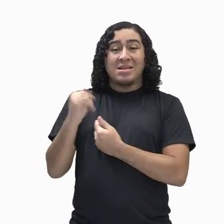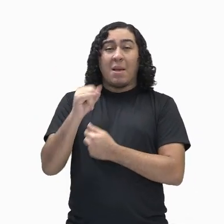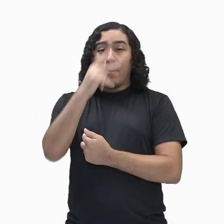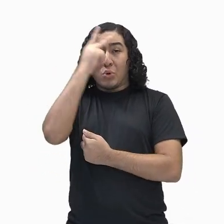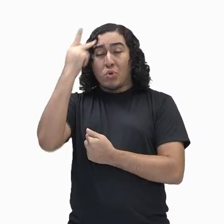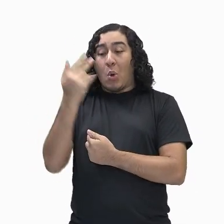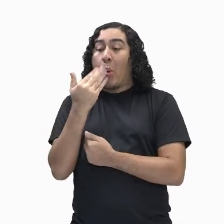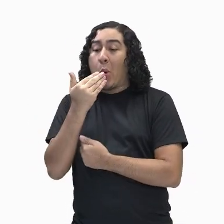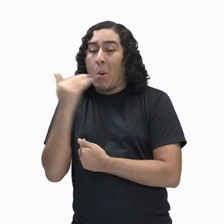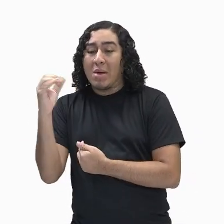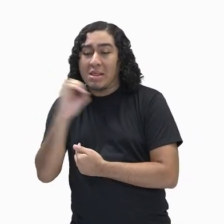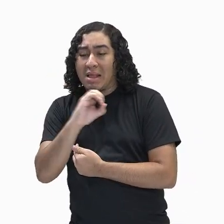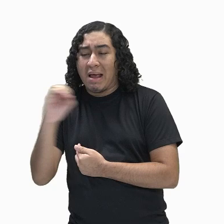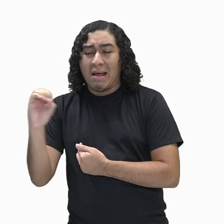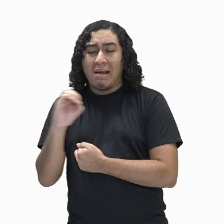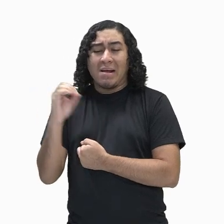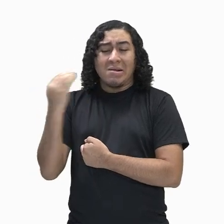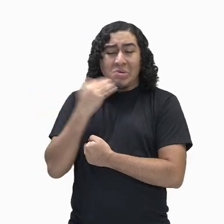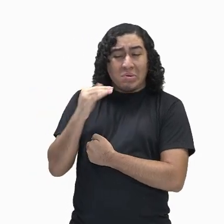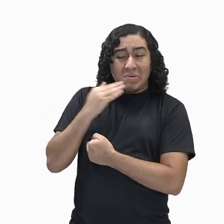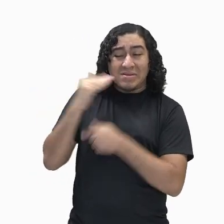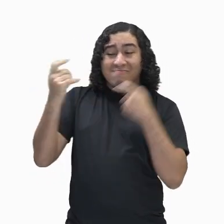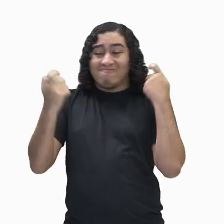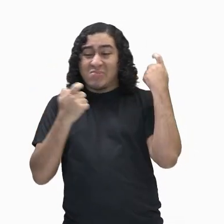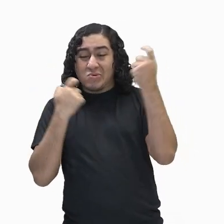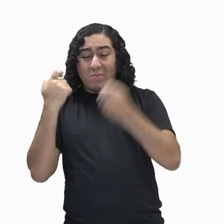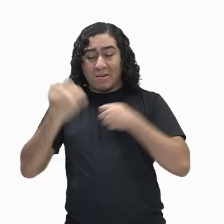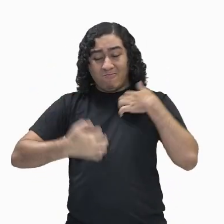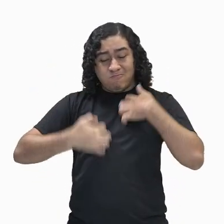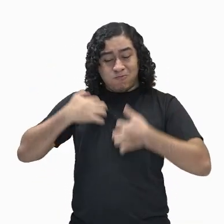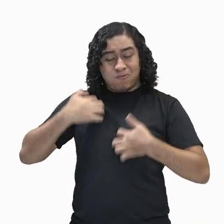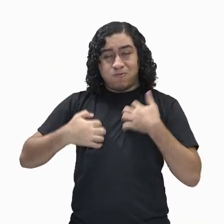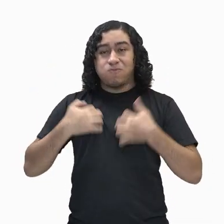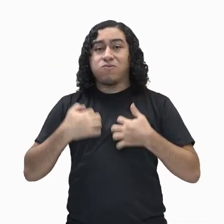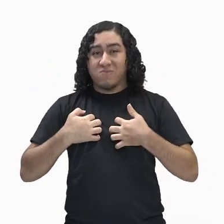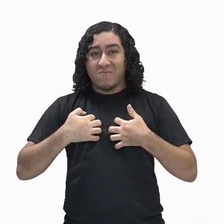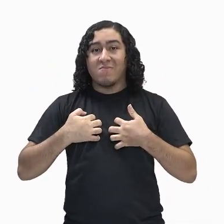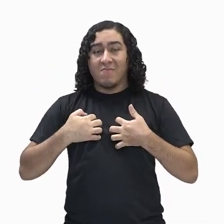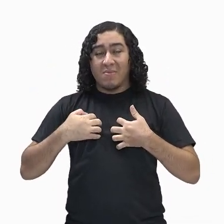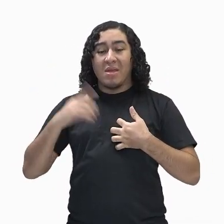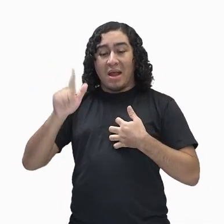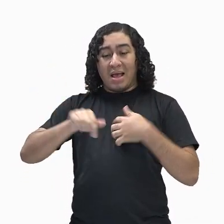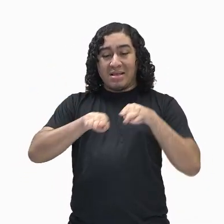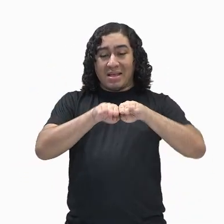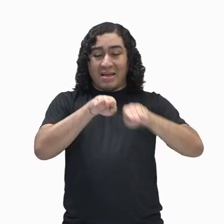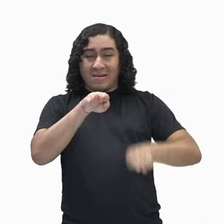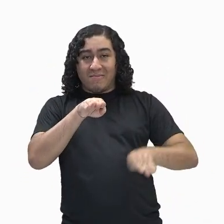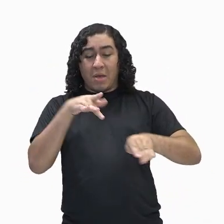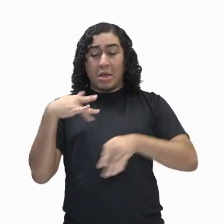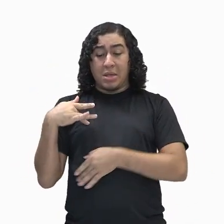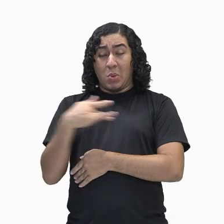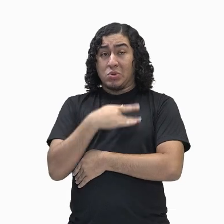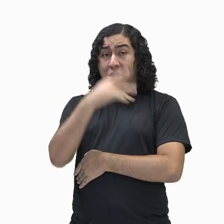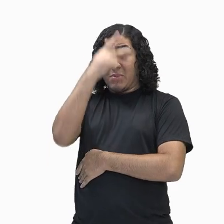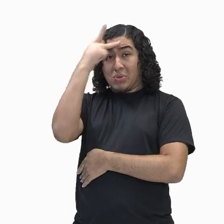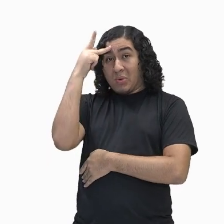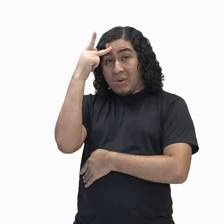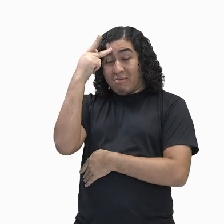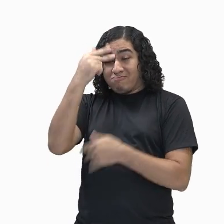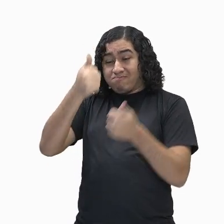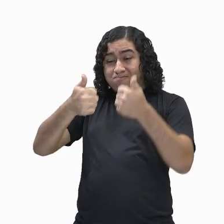bem, ela está preocupada, tem uma série de fatores aí, a desigualdade social muito forte, a saúde da pessoa também